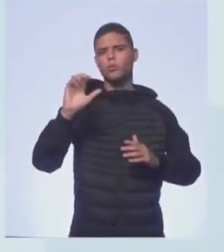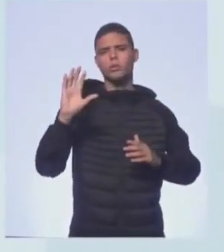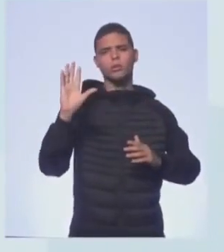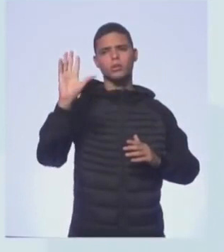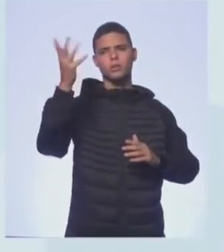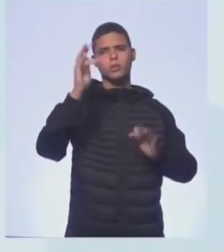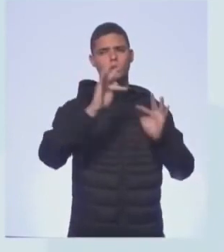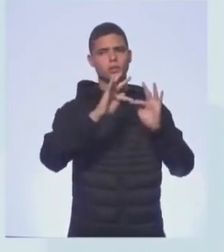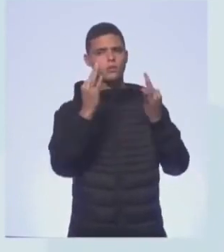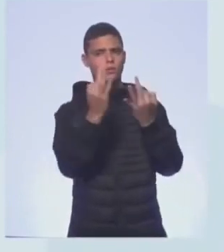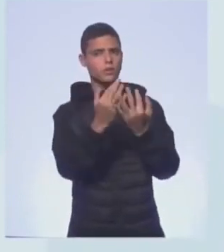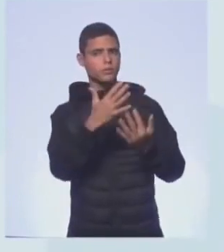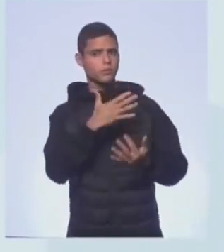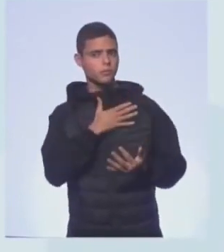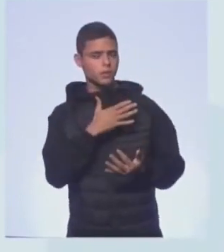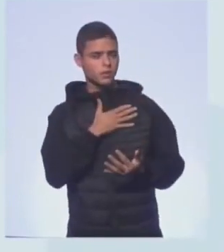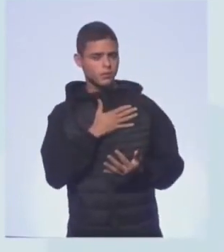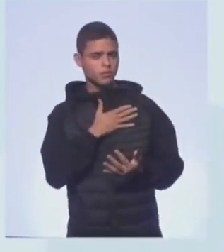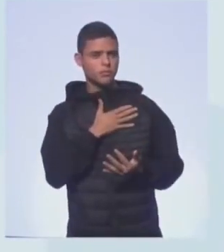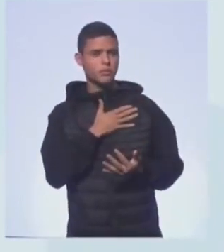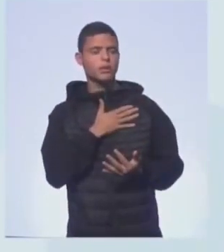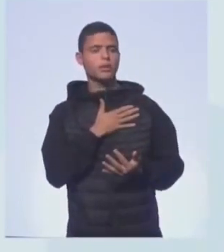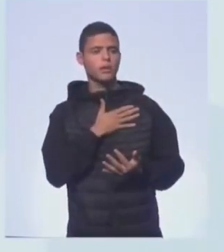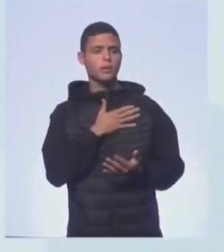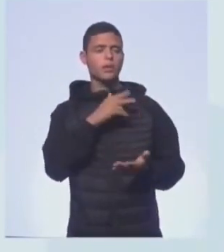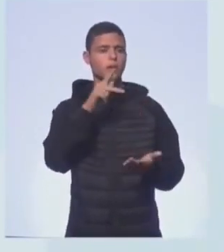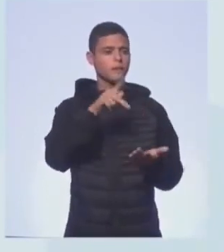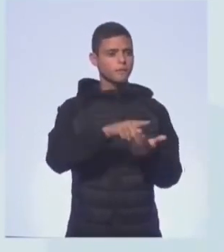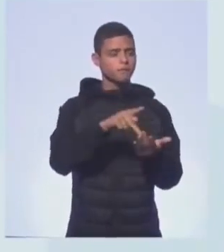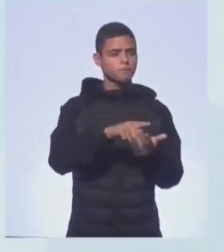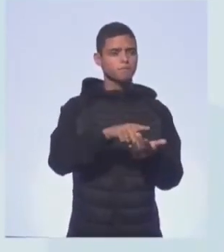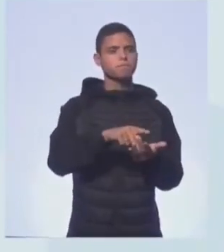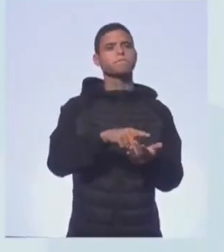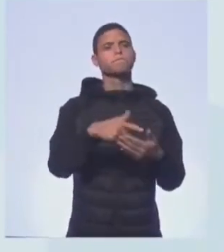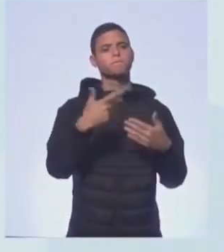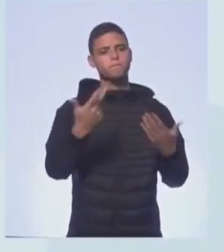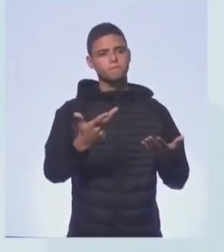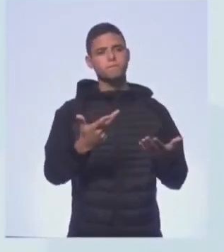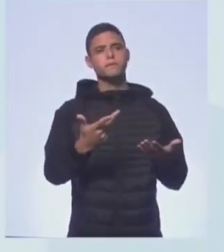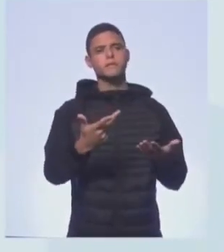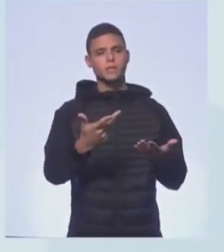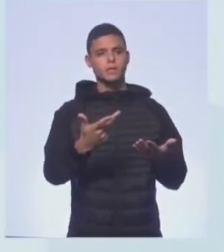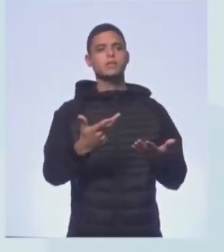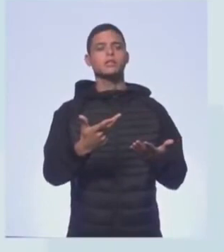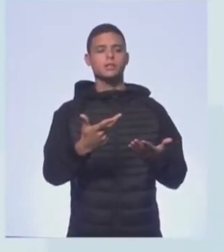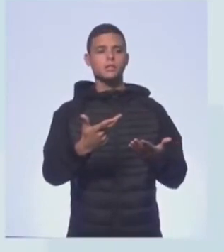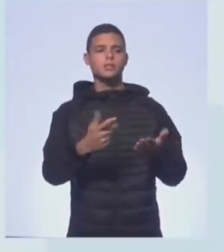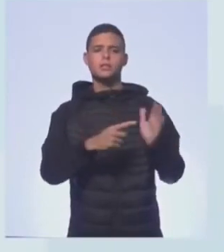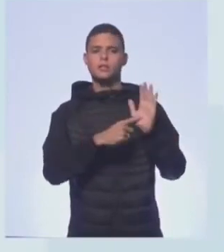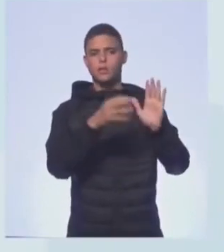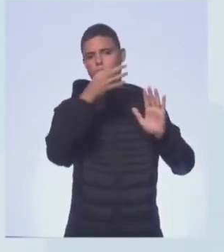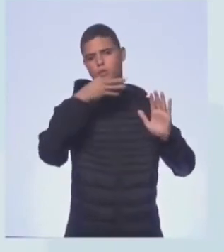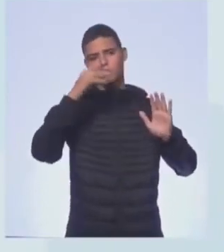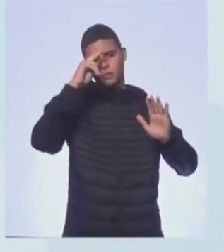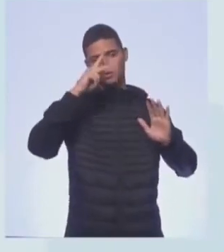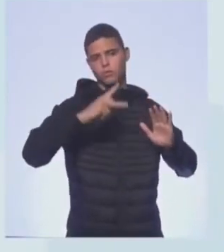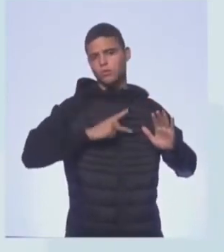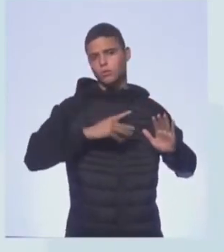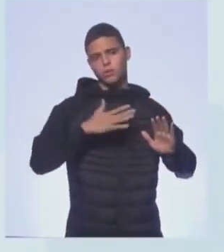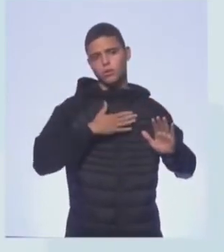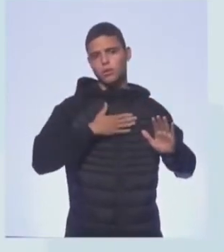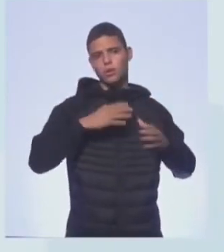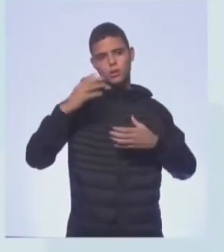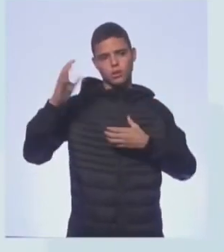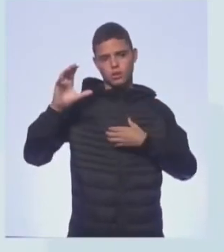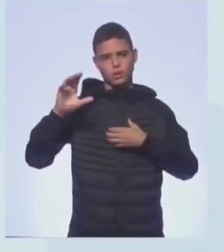se toma como se fosse a média do mundo, Verdade né? absoluta. A referência do mundo. E, na verdade, isso é uma referência sua, subjetiva. A ciência